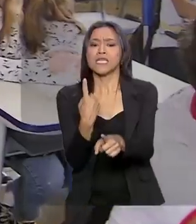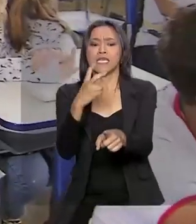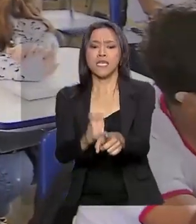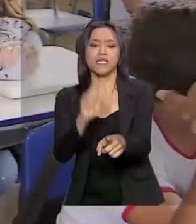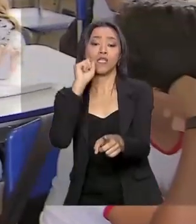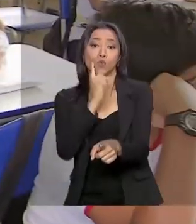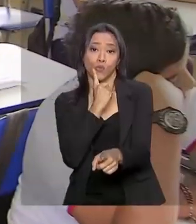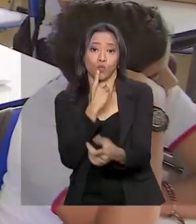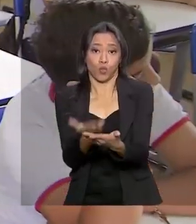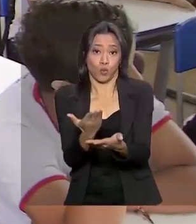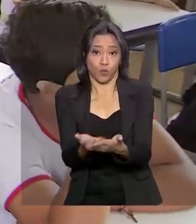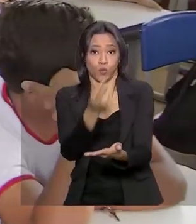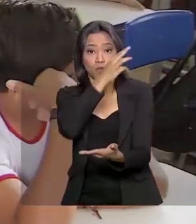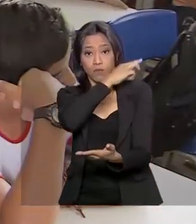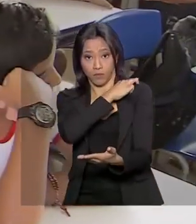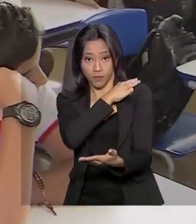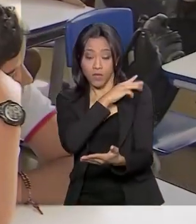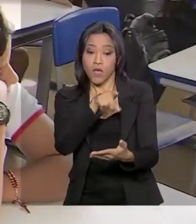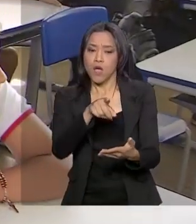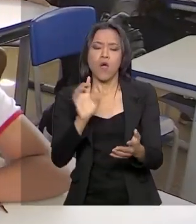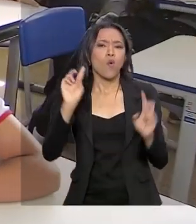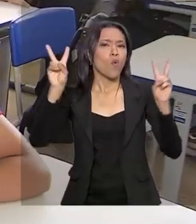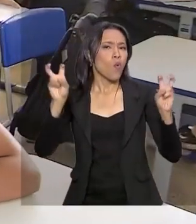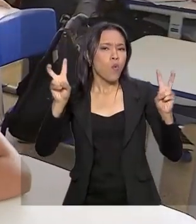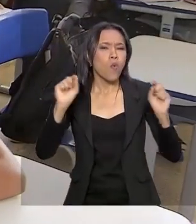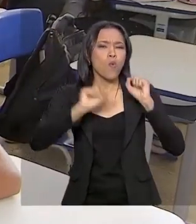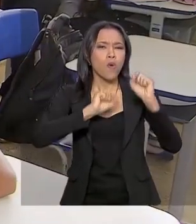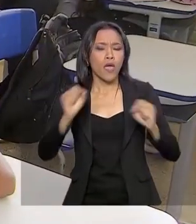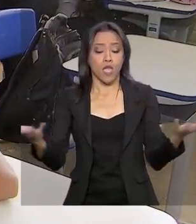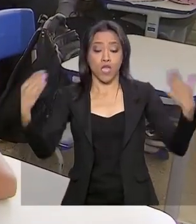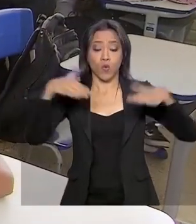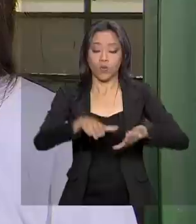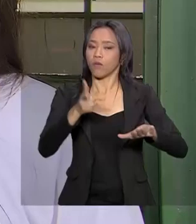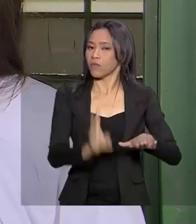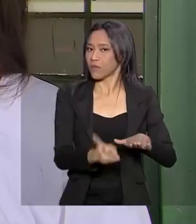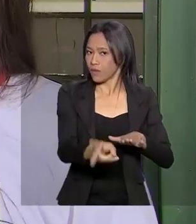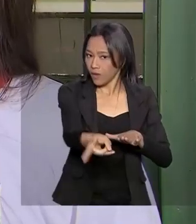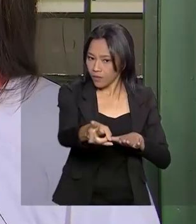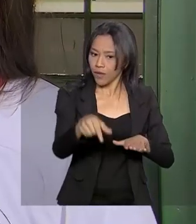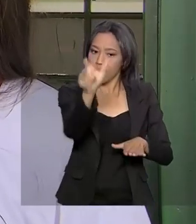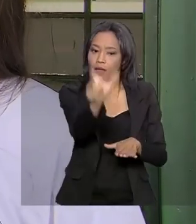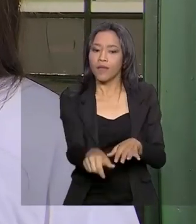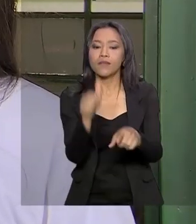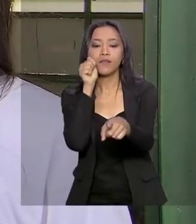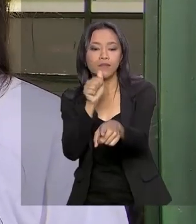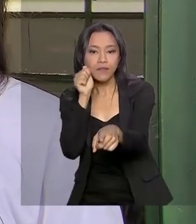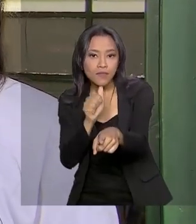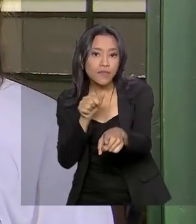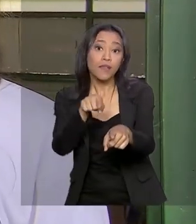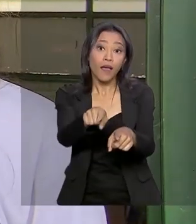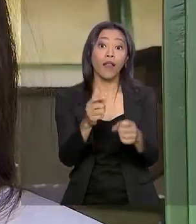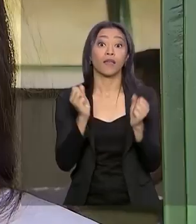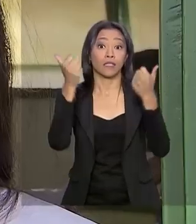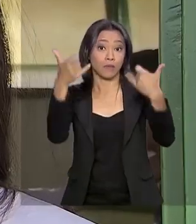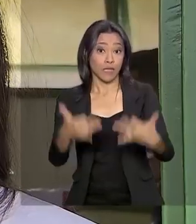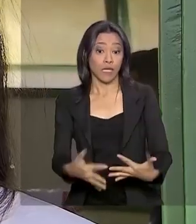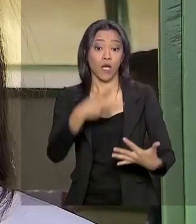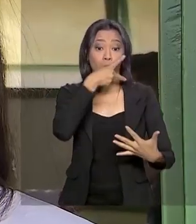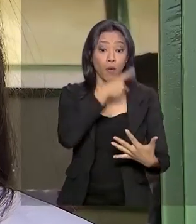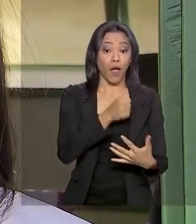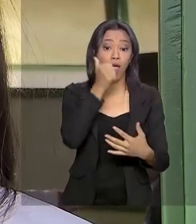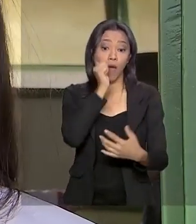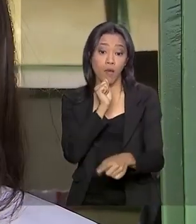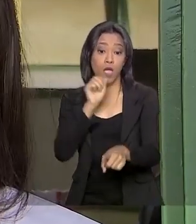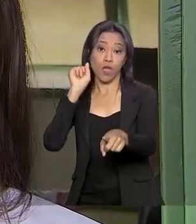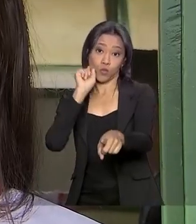por aqui o lema é promover a inclusão sempre maria vitória por exemplo conta que é filha de pais surdos